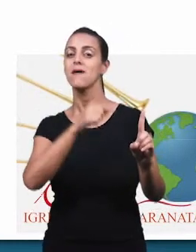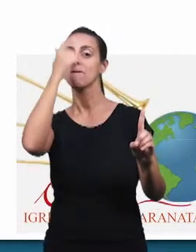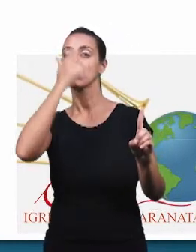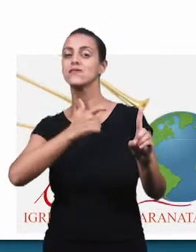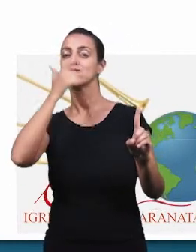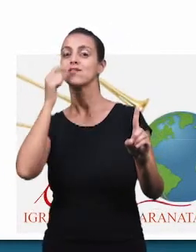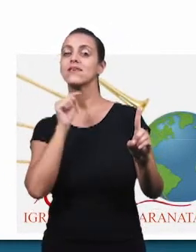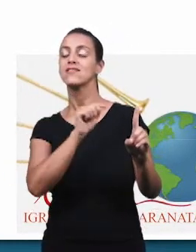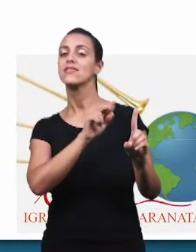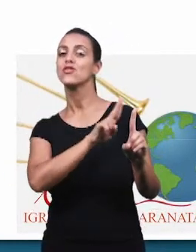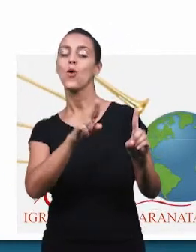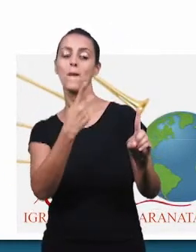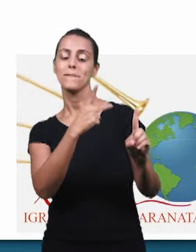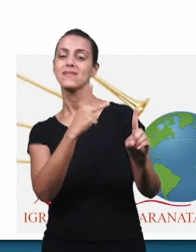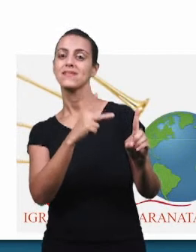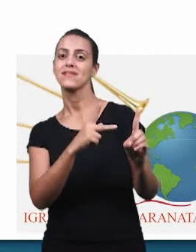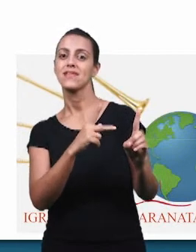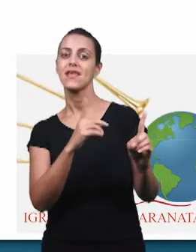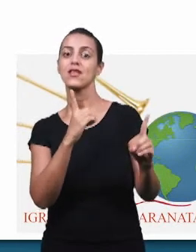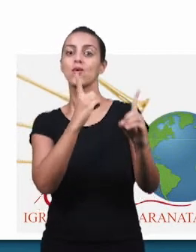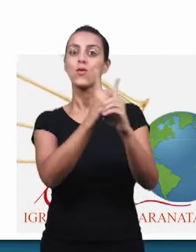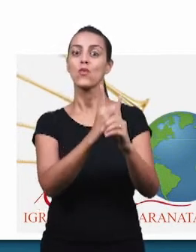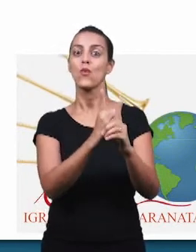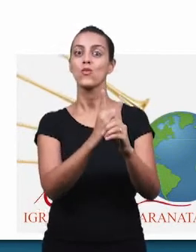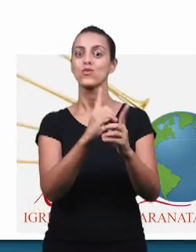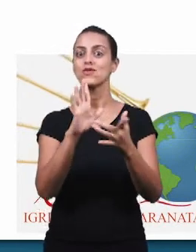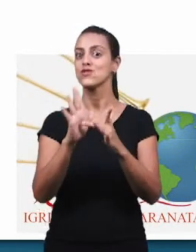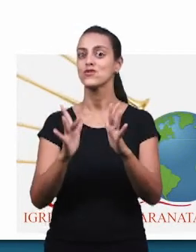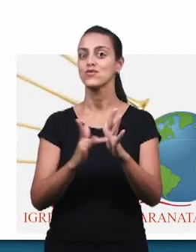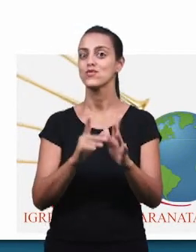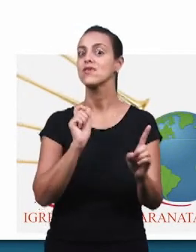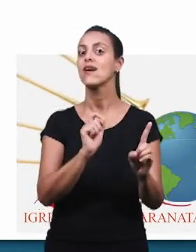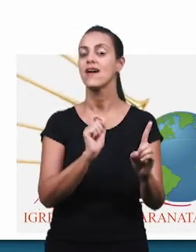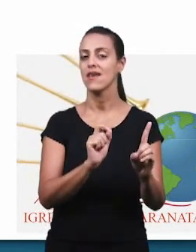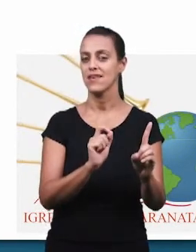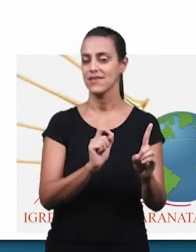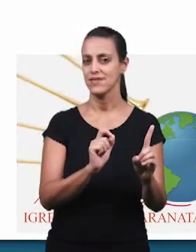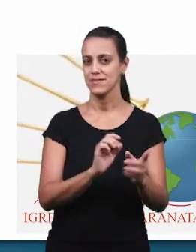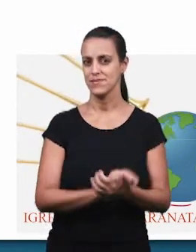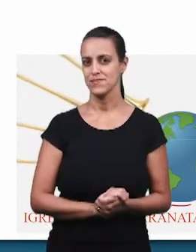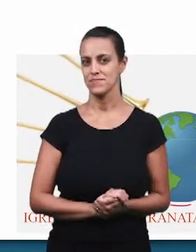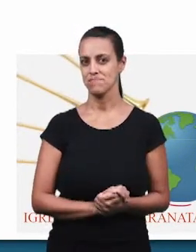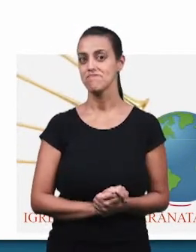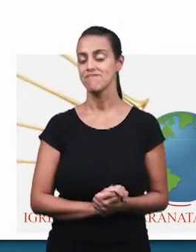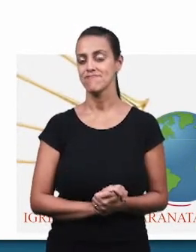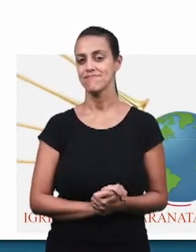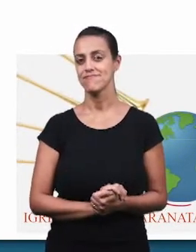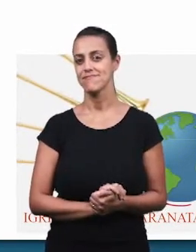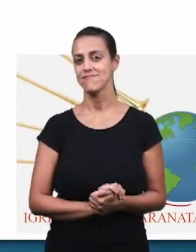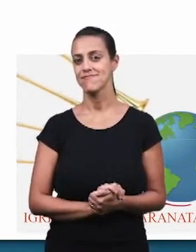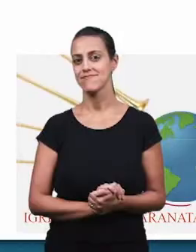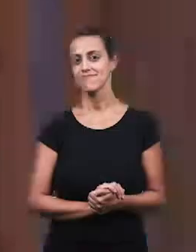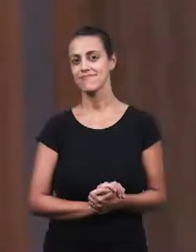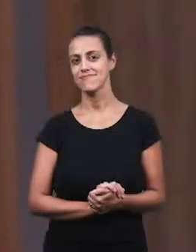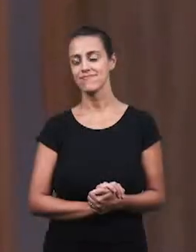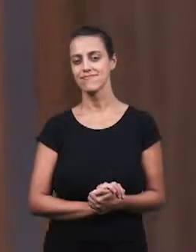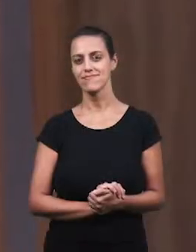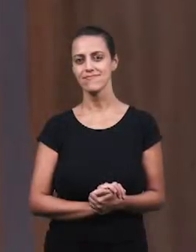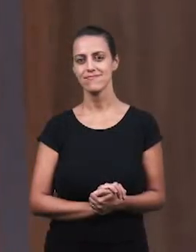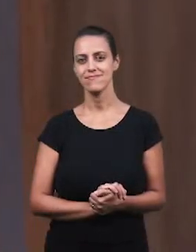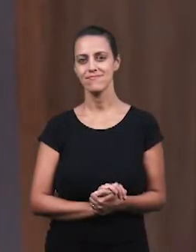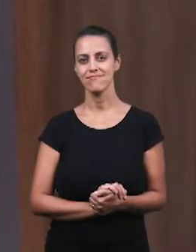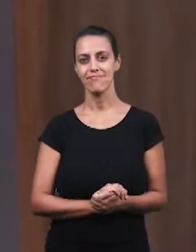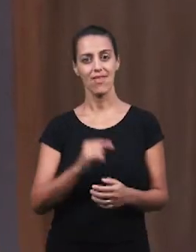bíblico desse encontro com o Senhor Jesus? Então, para nos dar o nome desse personagem bíblico,